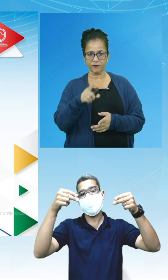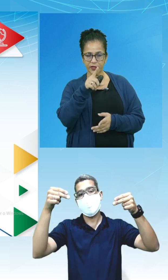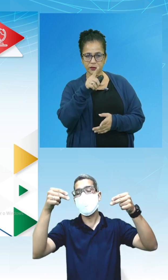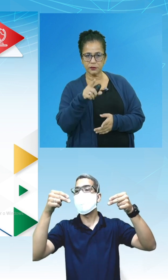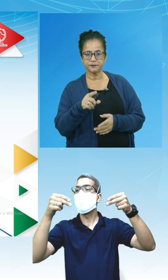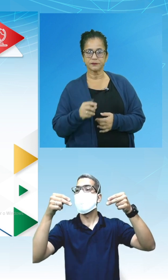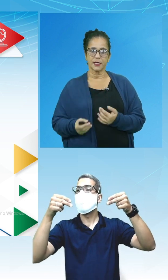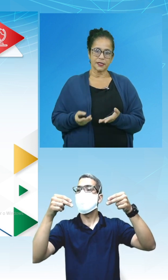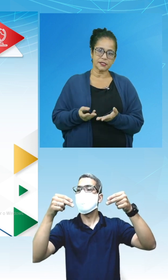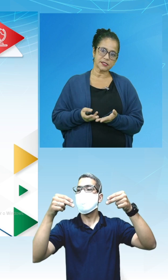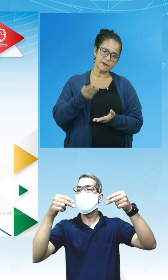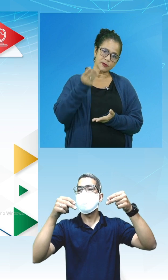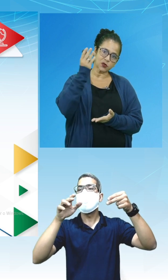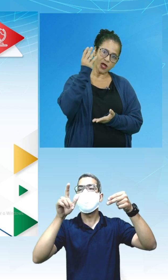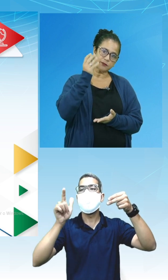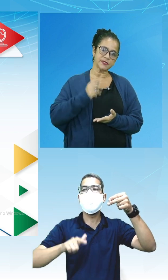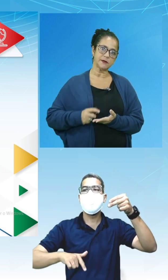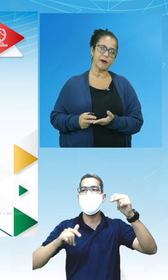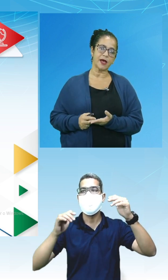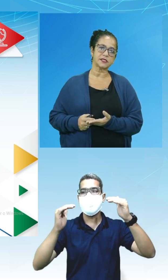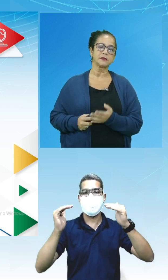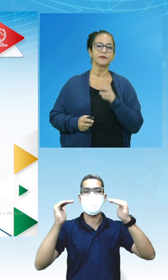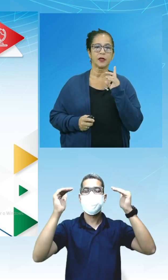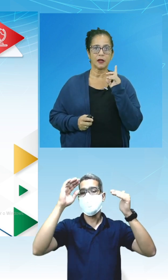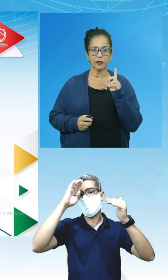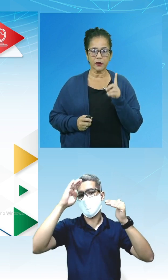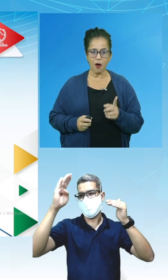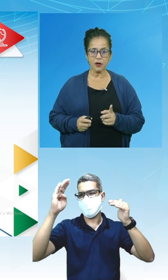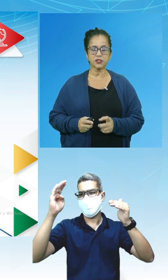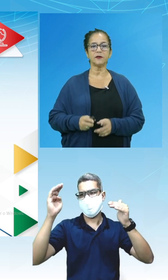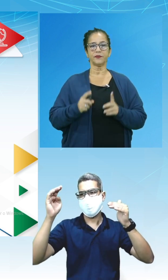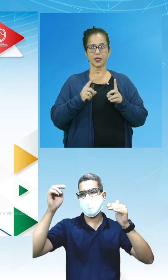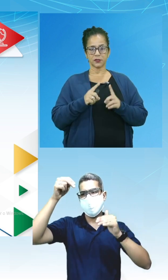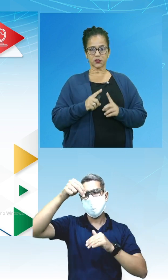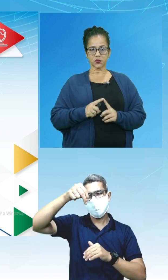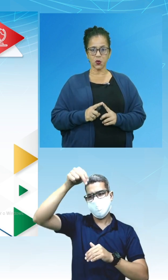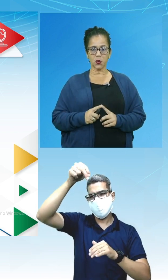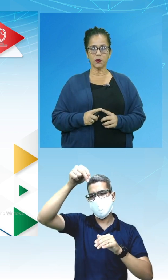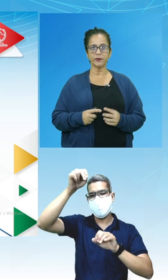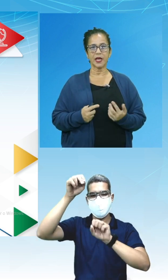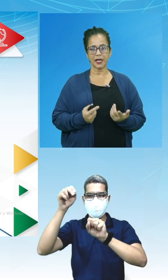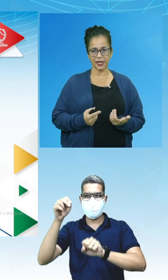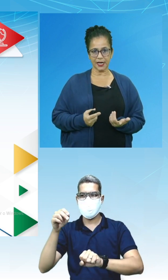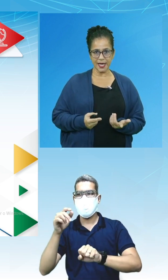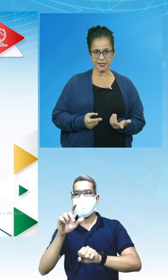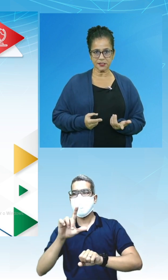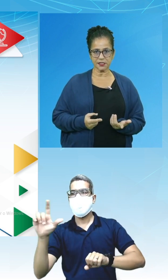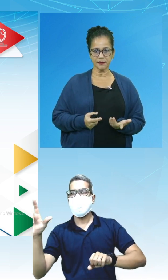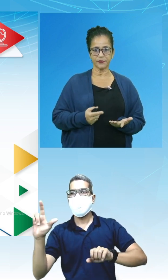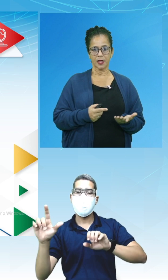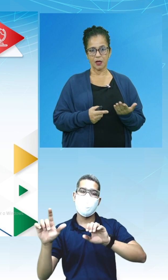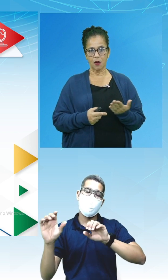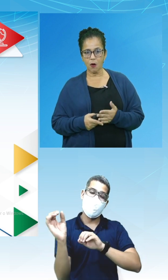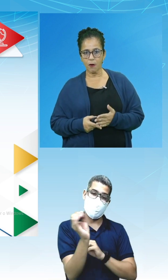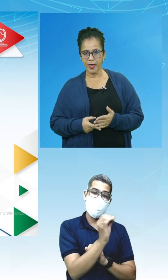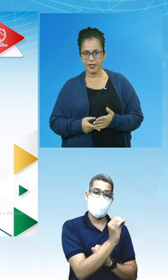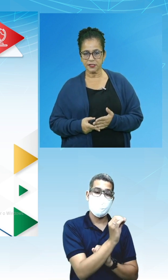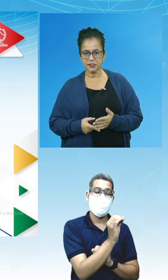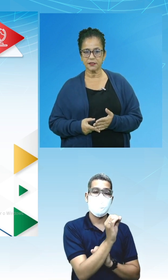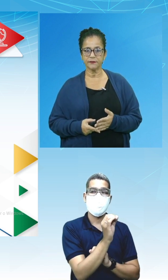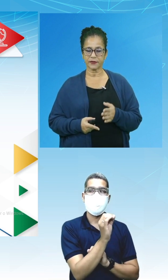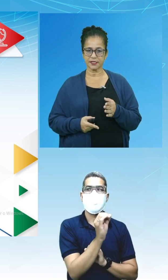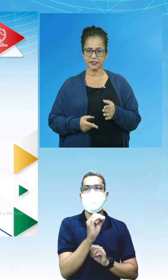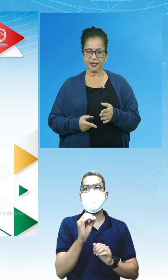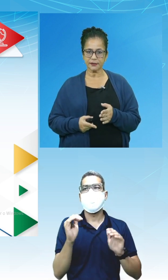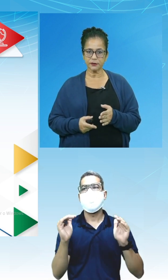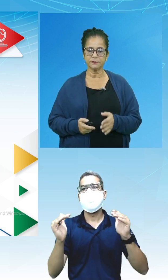sudoeste. Tá vendo? Em cima, os 4 principais. Norte, sul, leste,